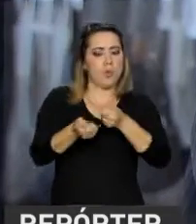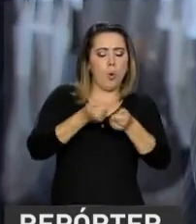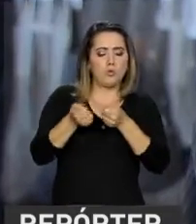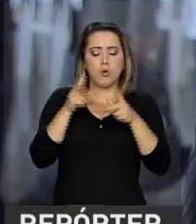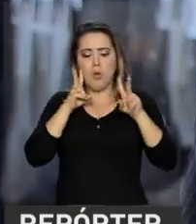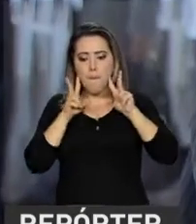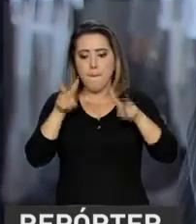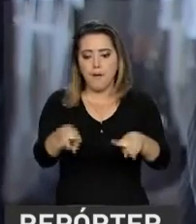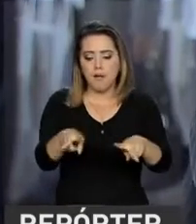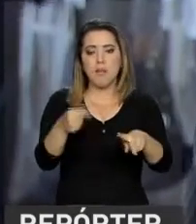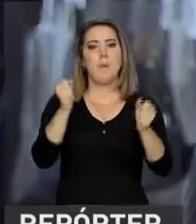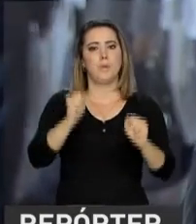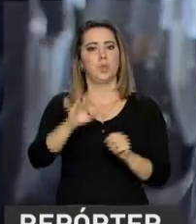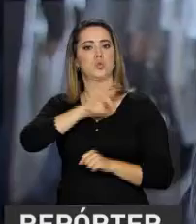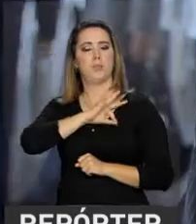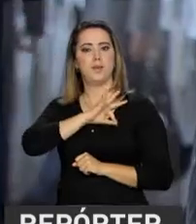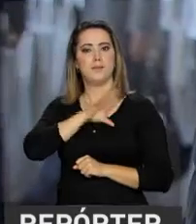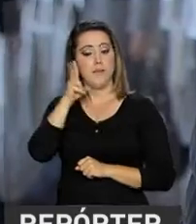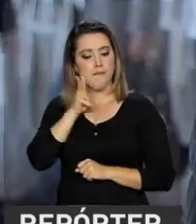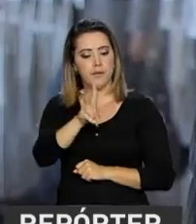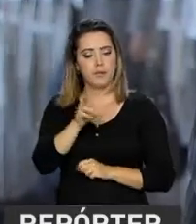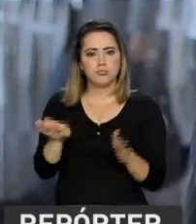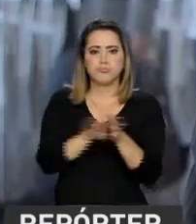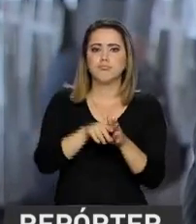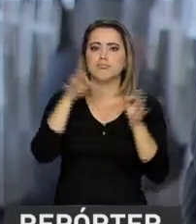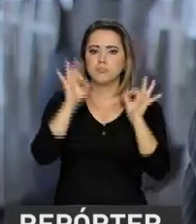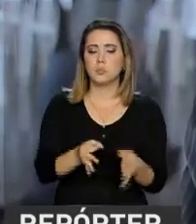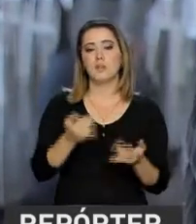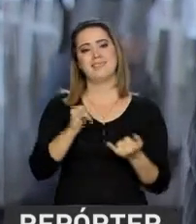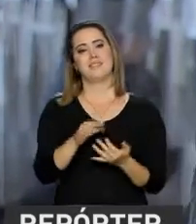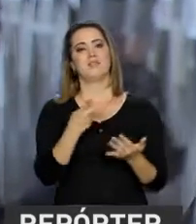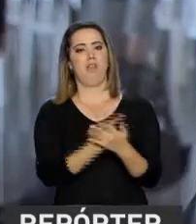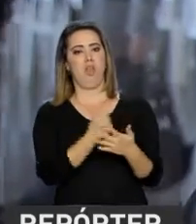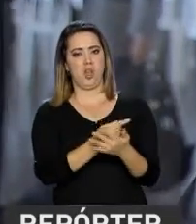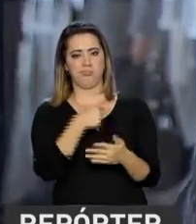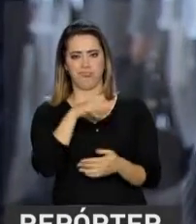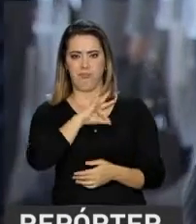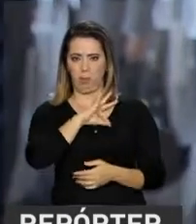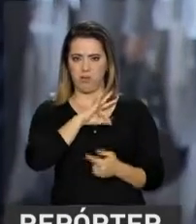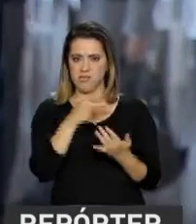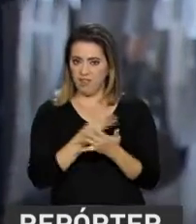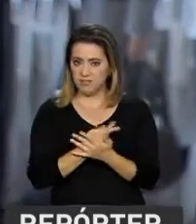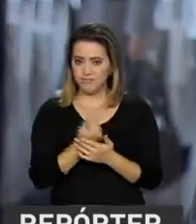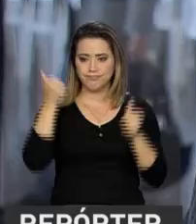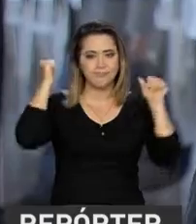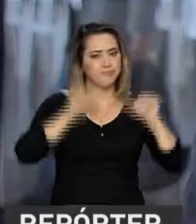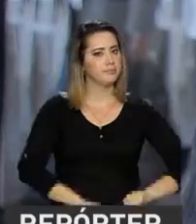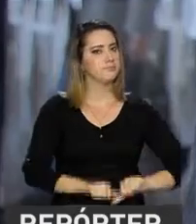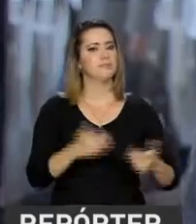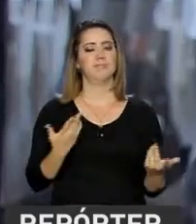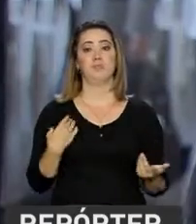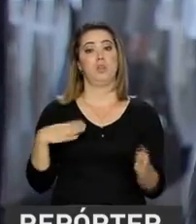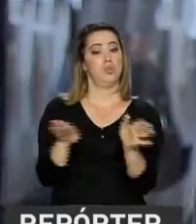ou seja o de polícia sempre que esse comando e controle falha o desmatamento aumento foi o que aconteceu nos anos anteriores tão